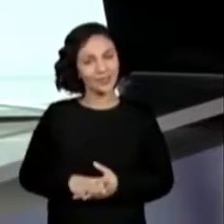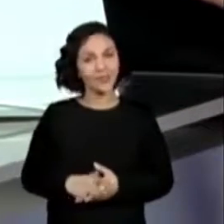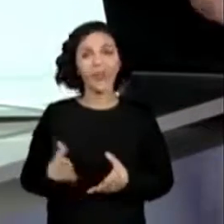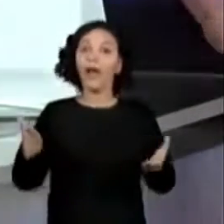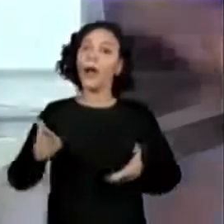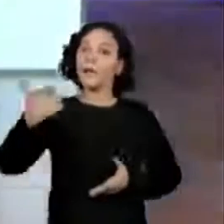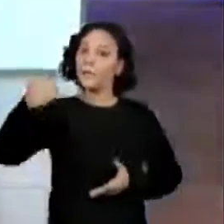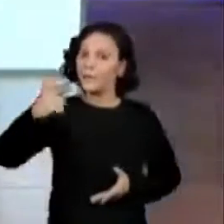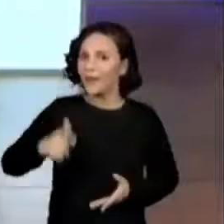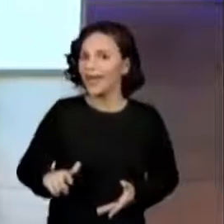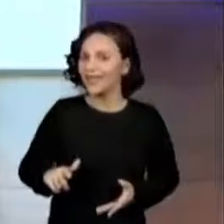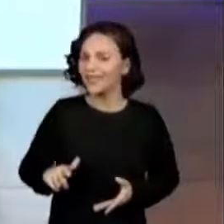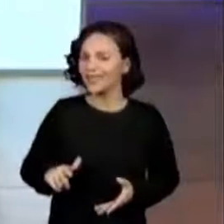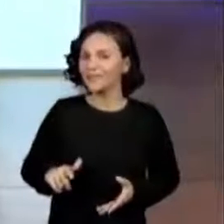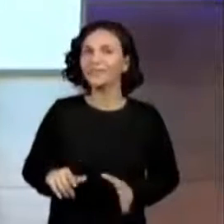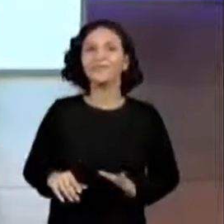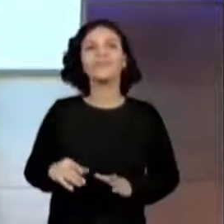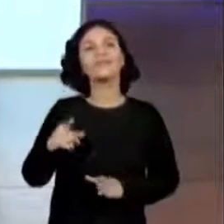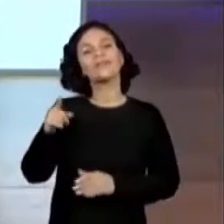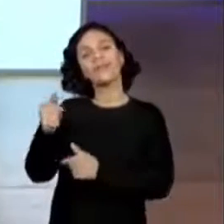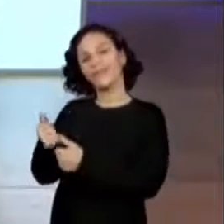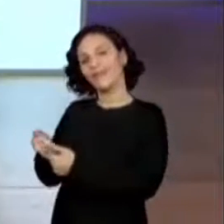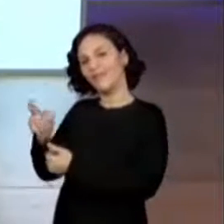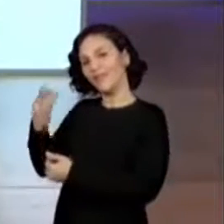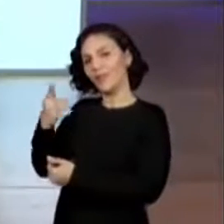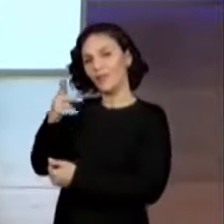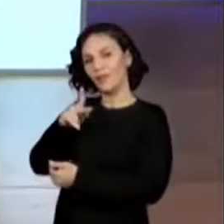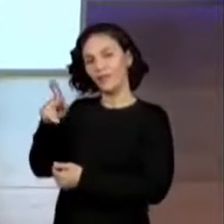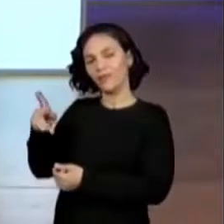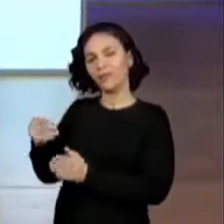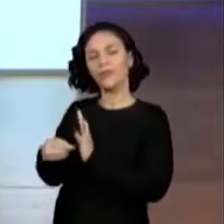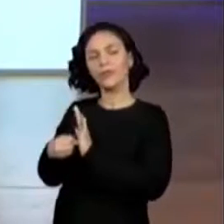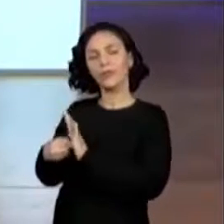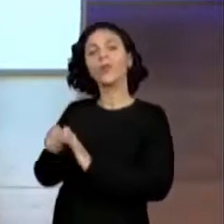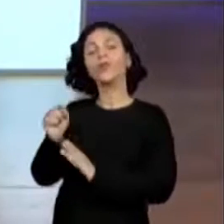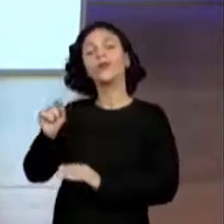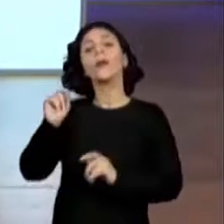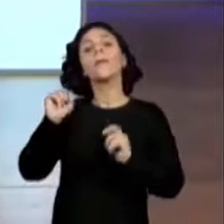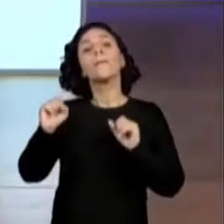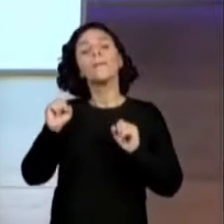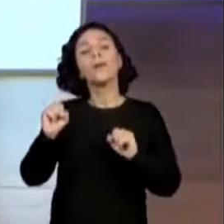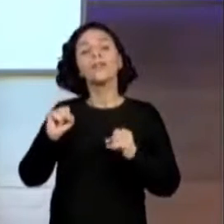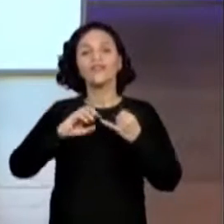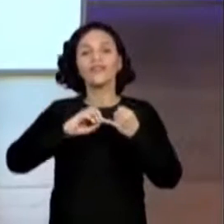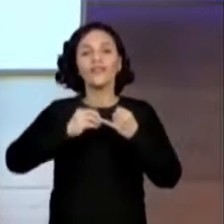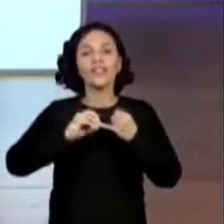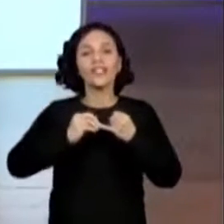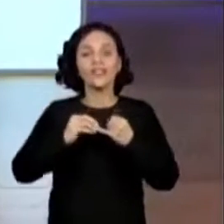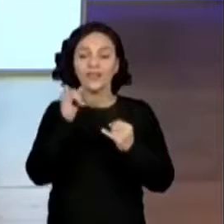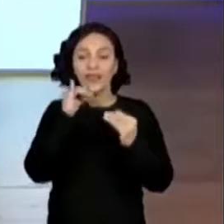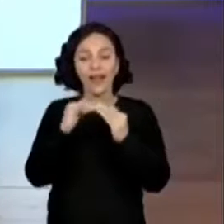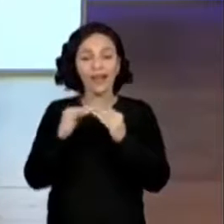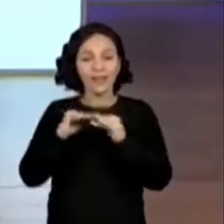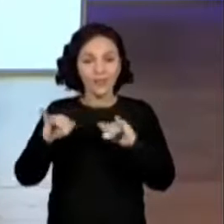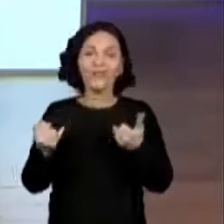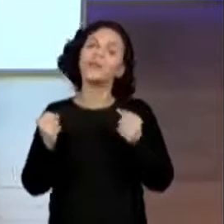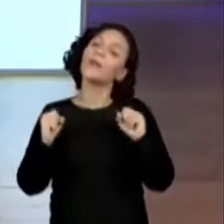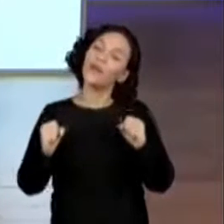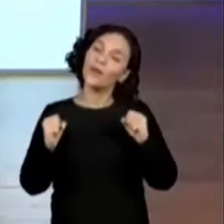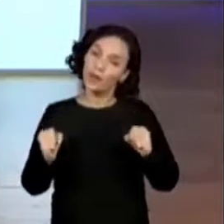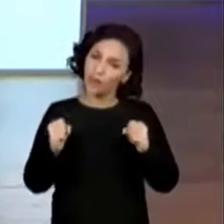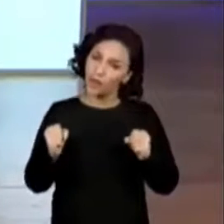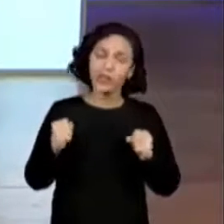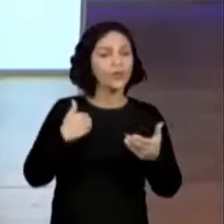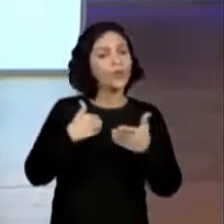vem mais. Aí tem uma professora que colocou ali bem legal. Pode representar com feijão, já que está em casa. Isso